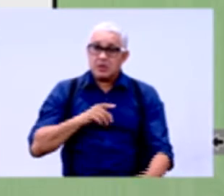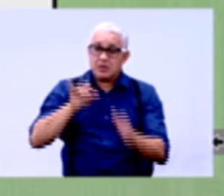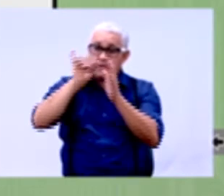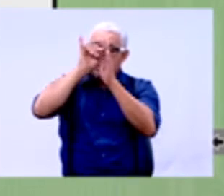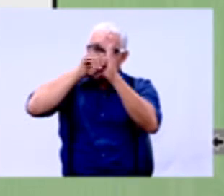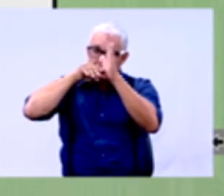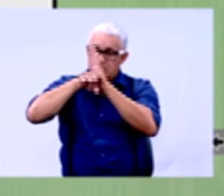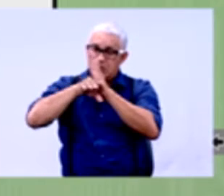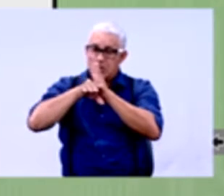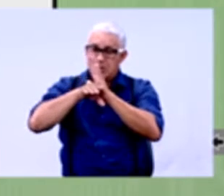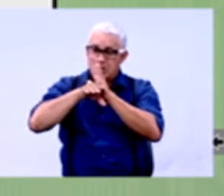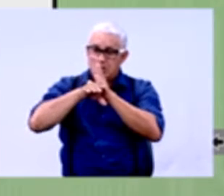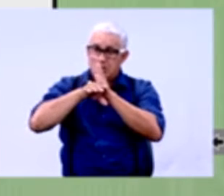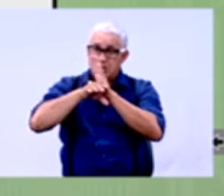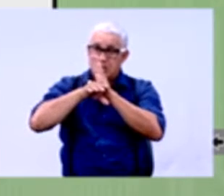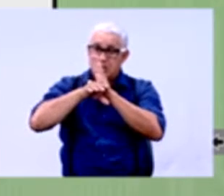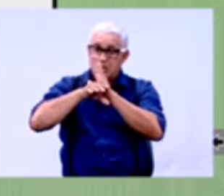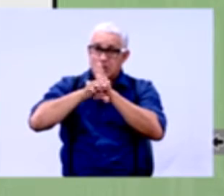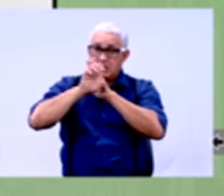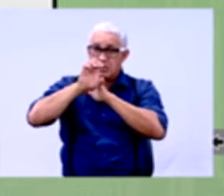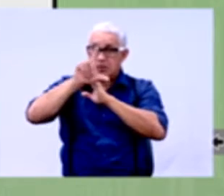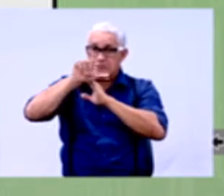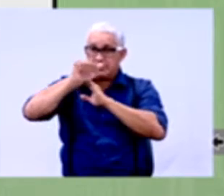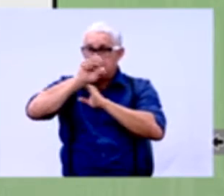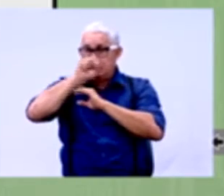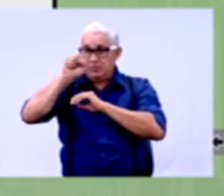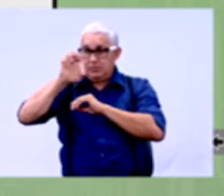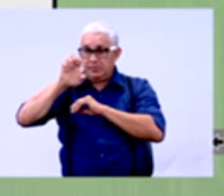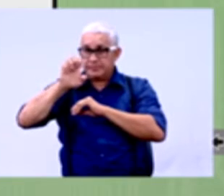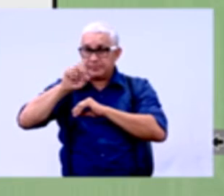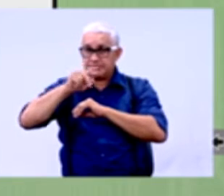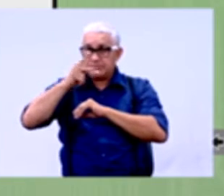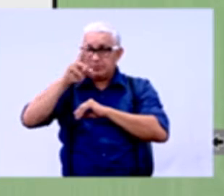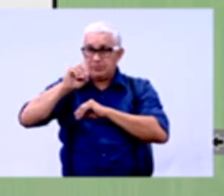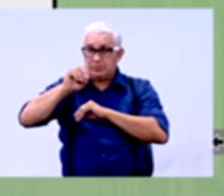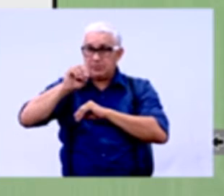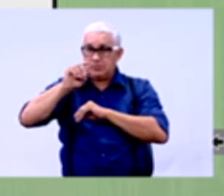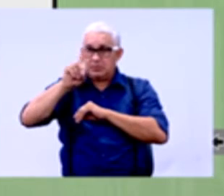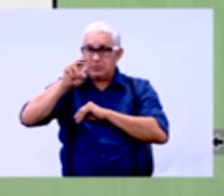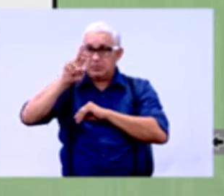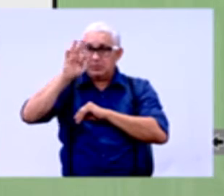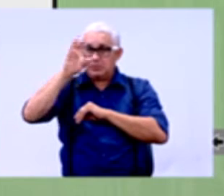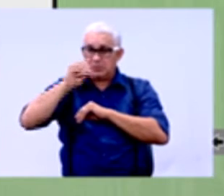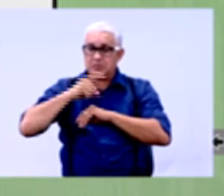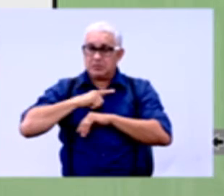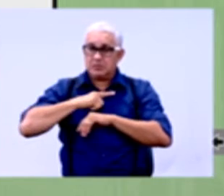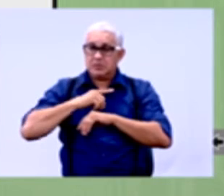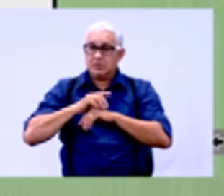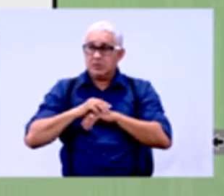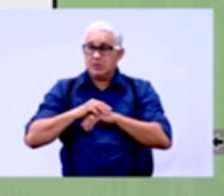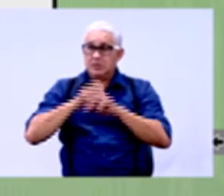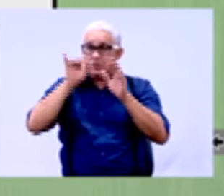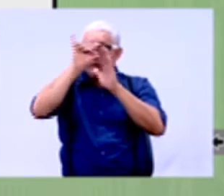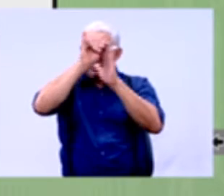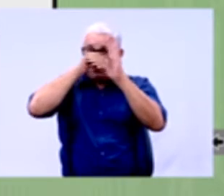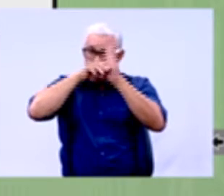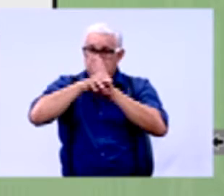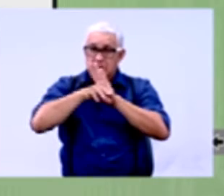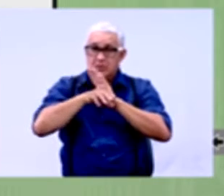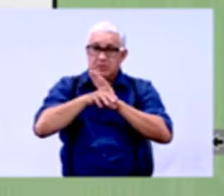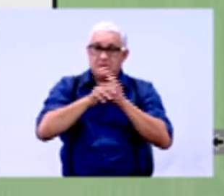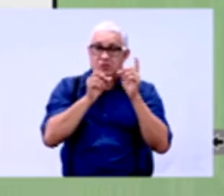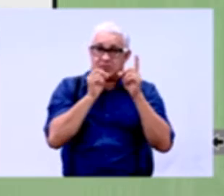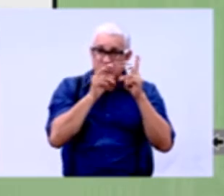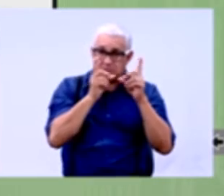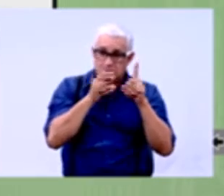implementado na classe produto. Este get preço está implementado no item venda, certo? E